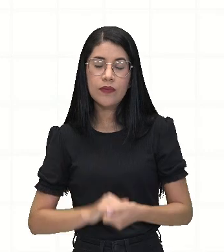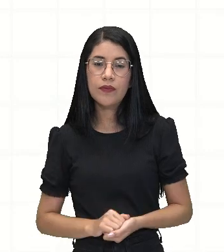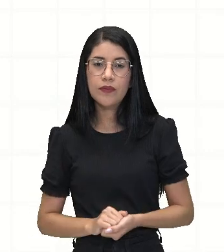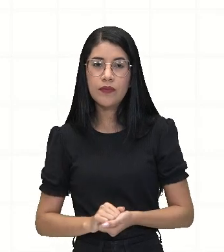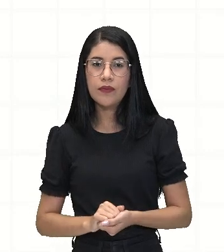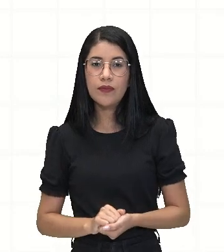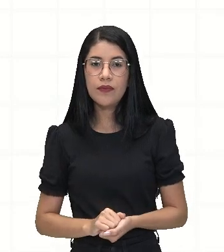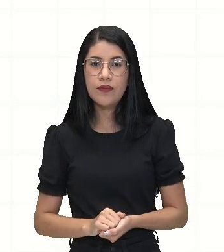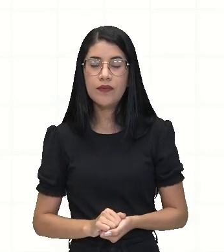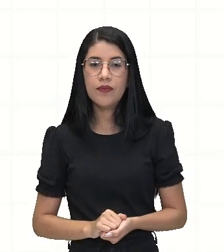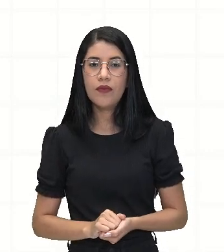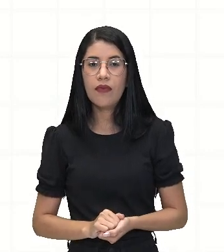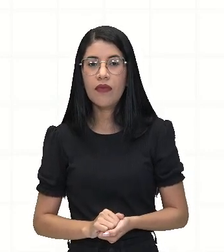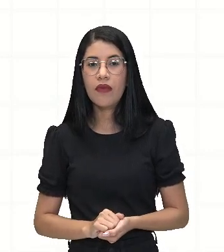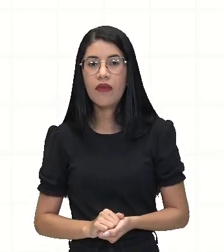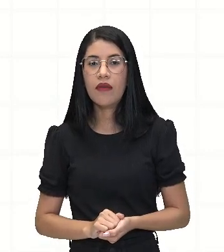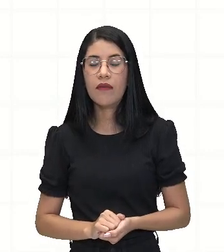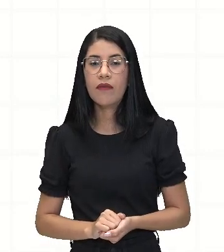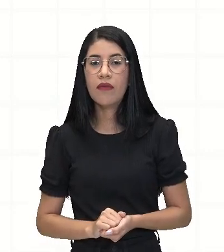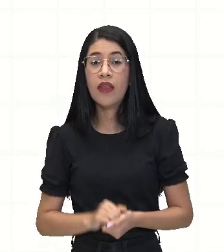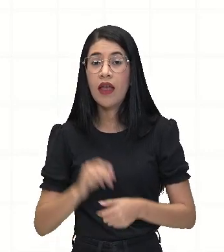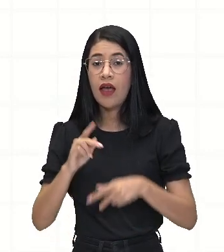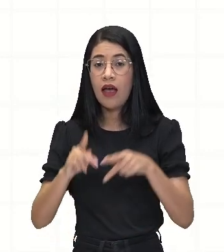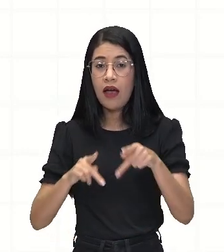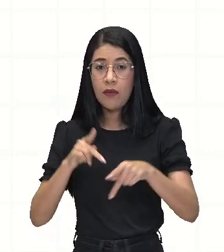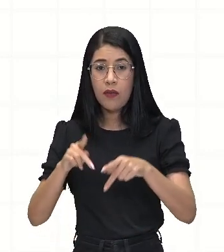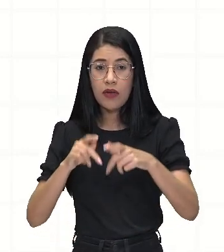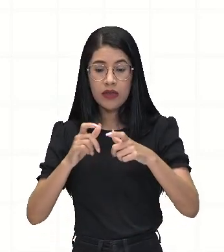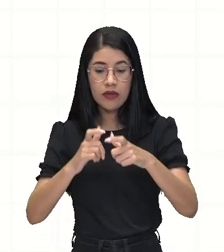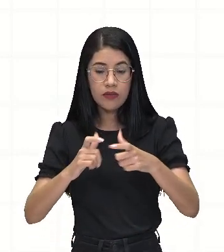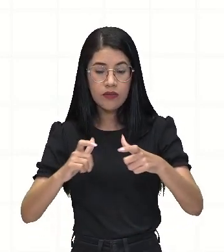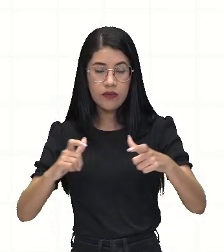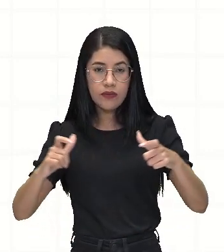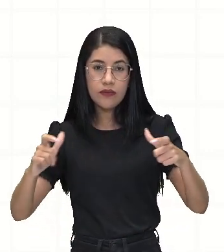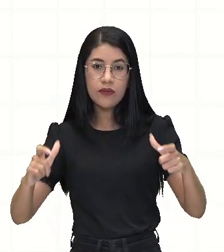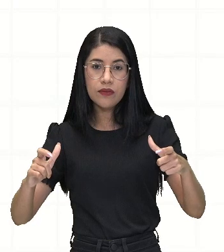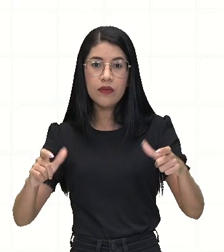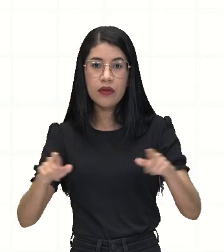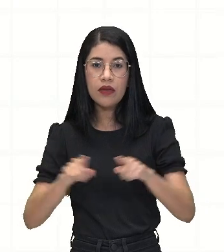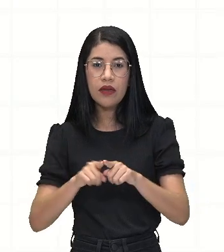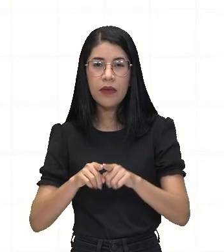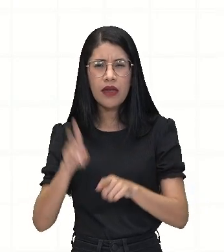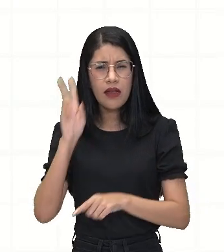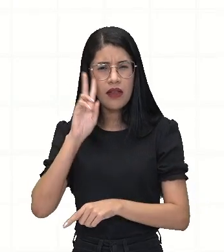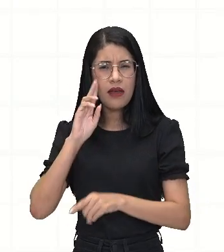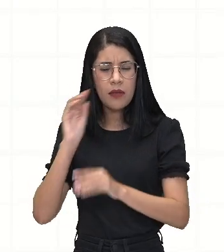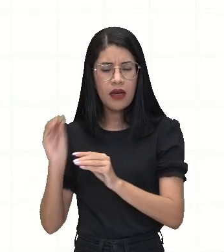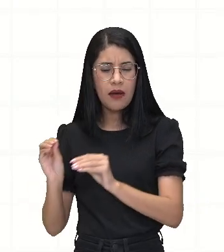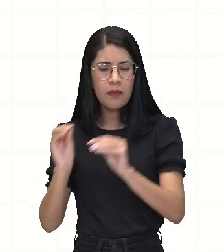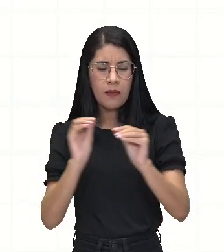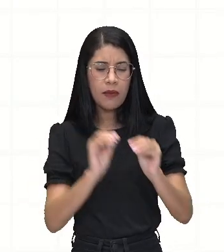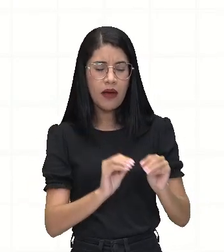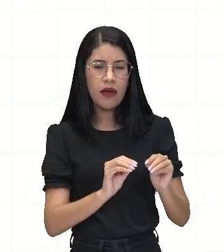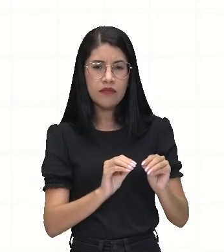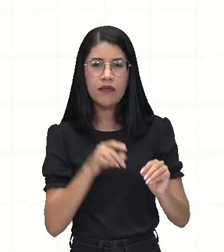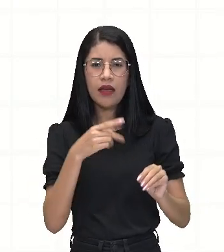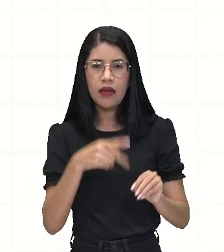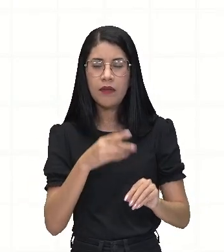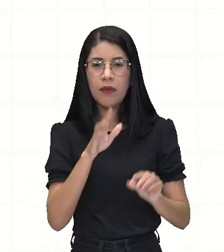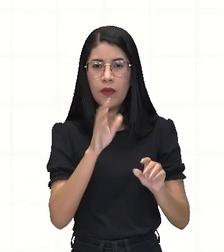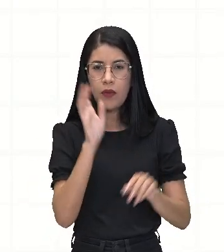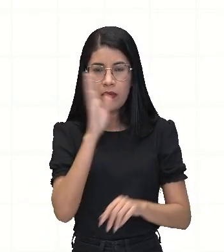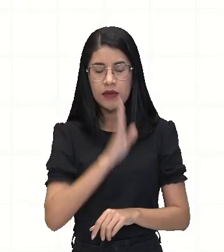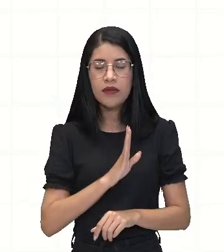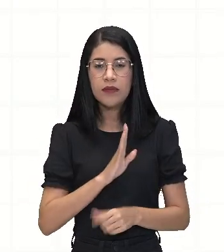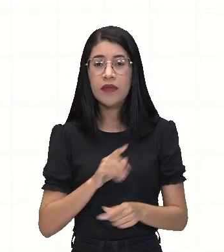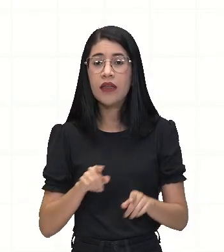Temos também o crescimento da população. Lembra que nós falamos sobre fluxos migratórios, né? Então aí a gente observa